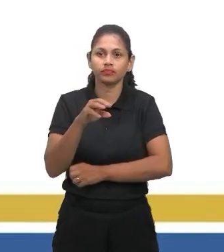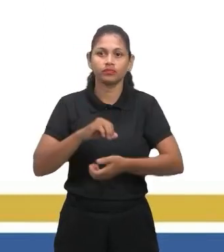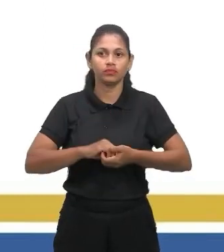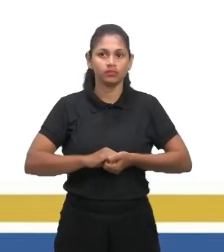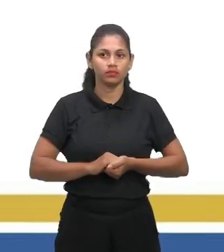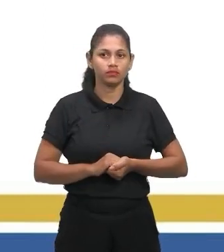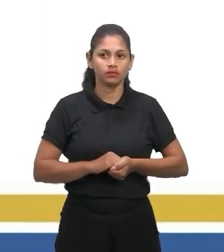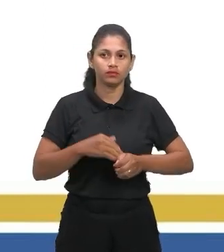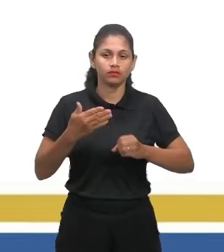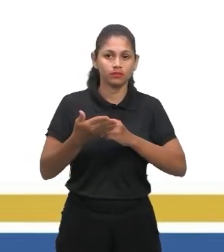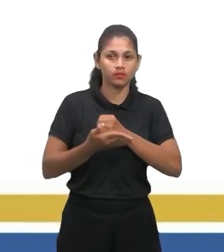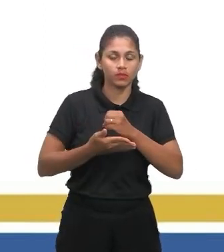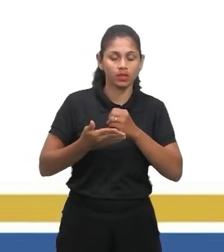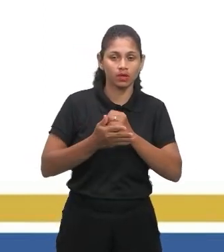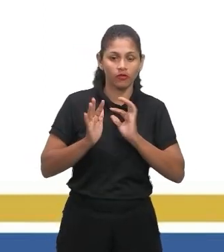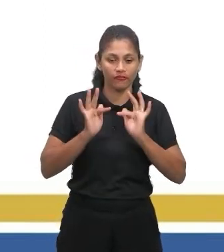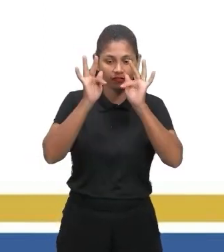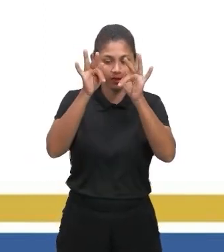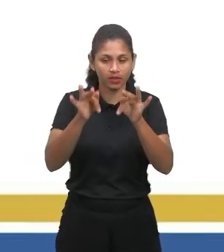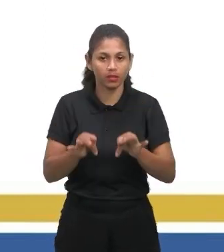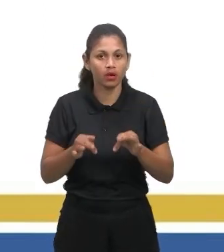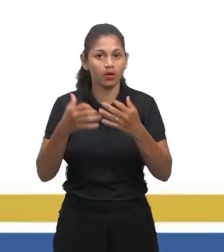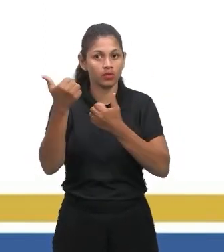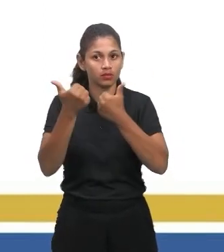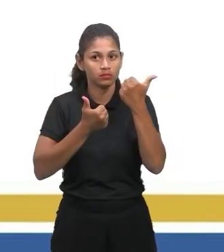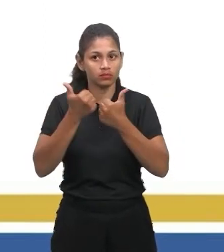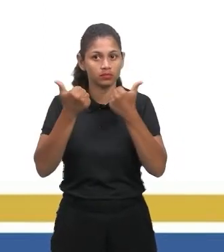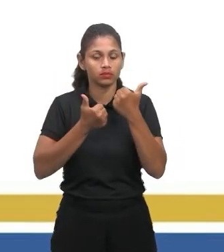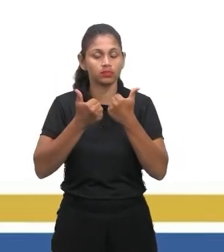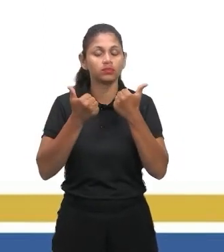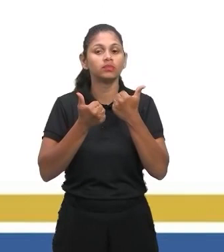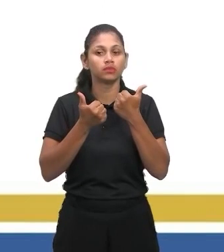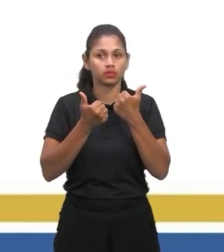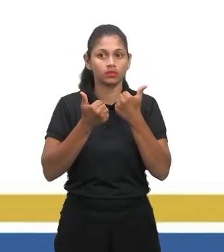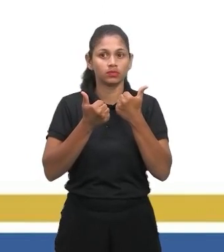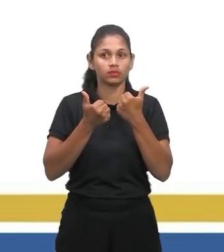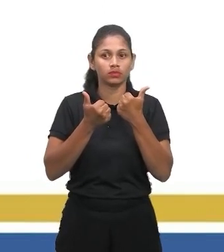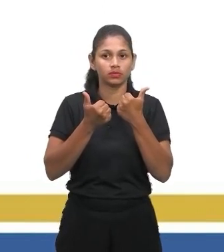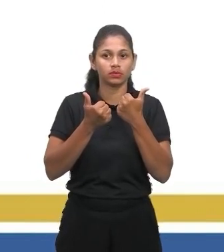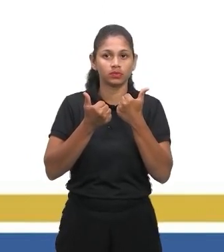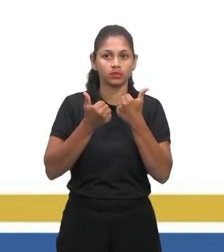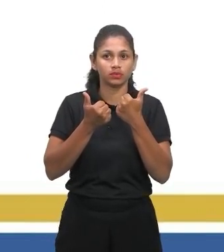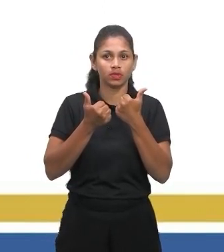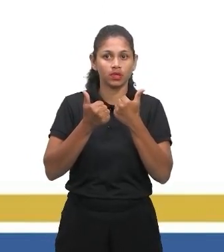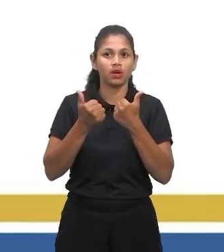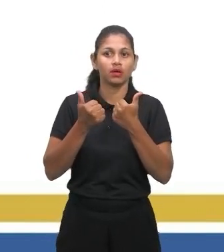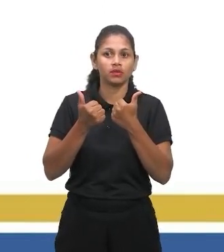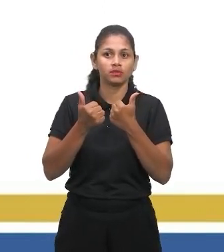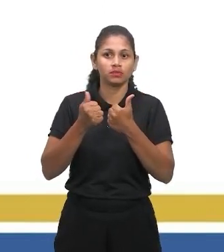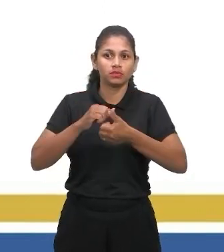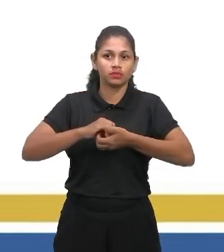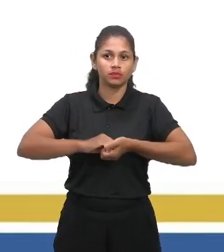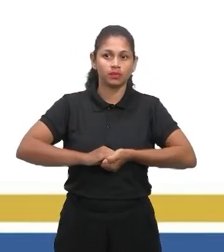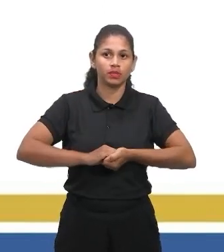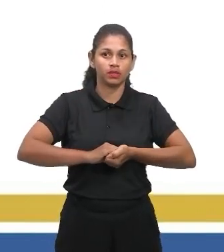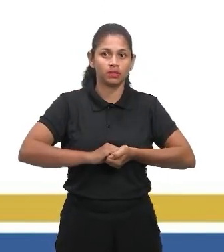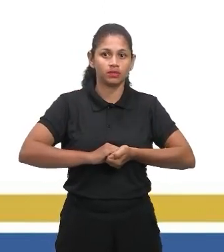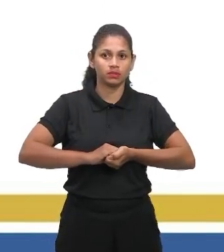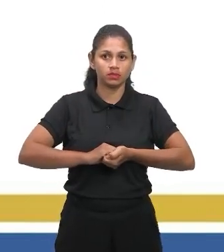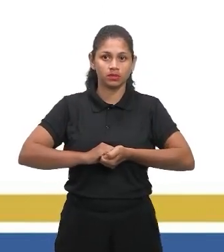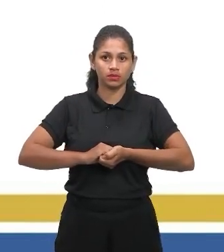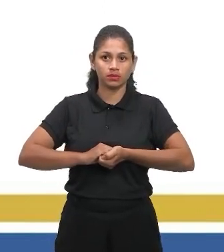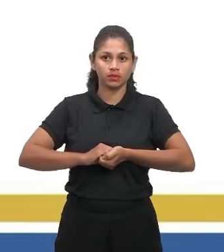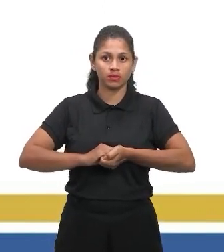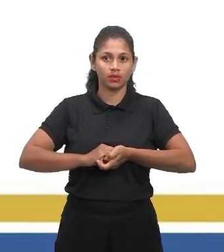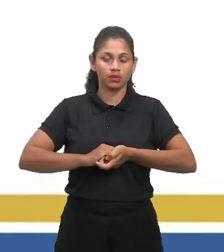do carro é o valor medido, descontado o valor da tolerância do aparelho. Nesse caso, qual foi a velocidade